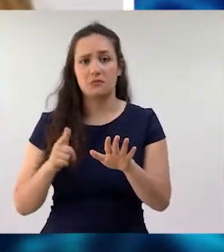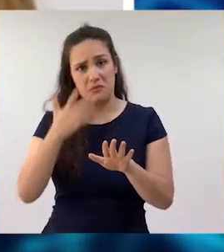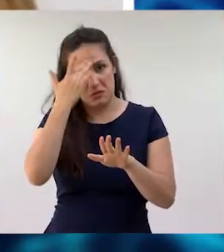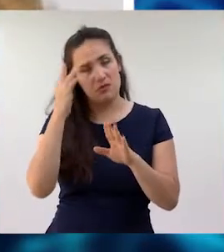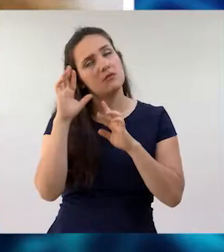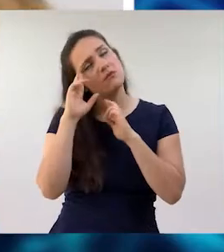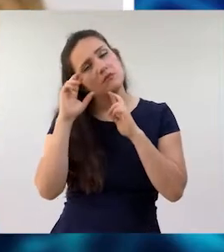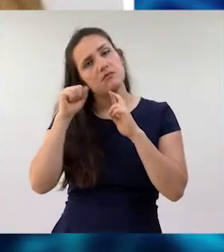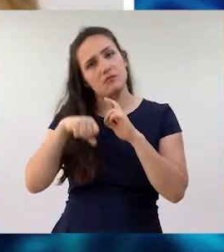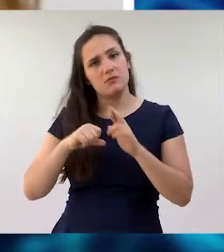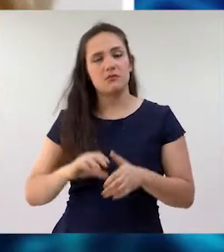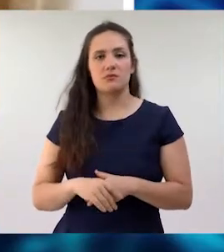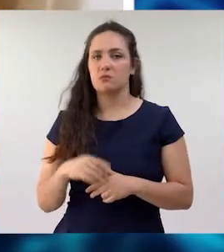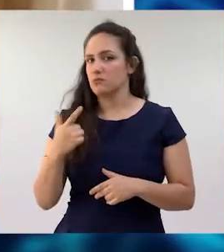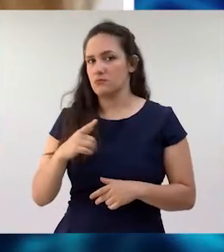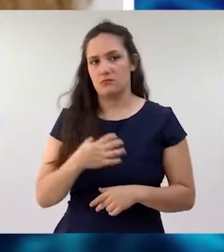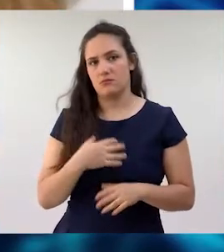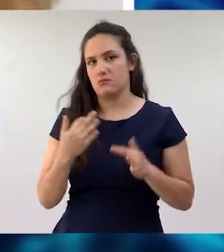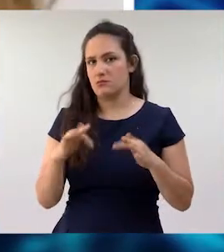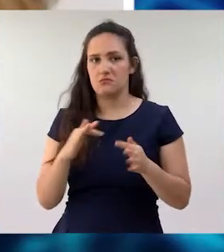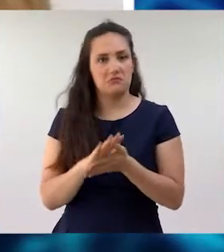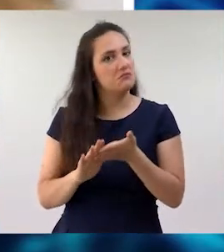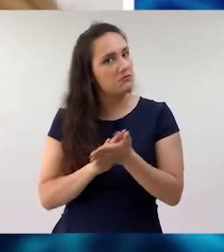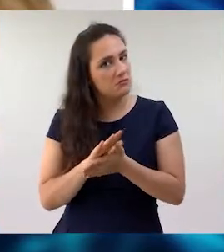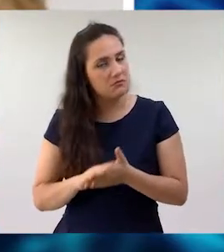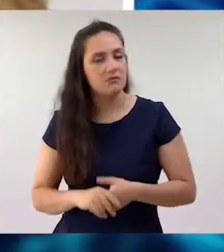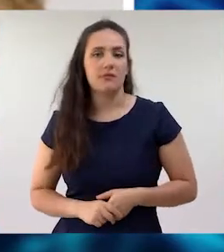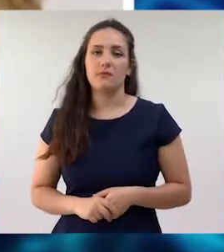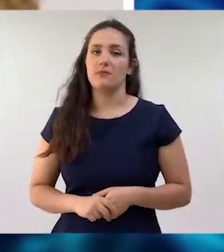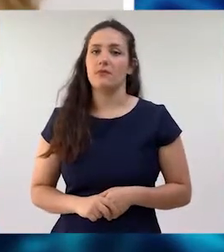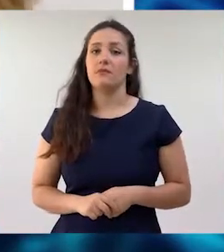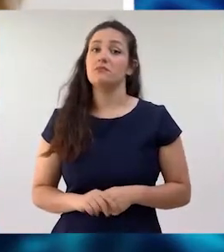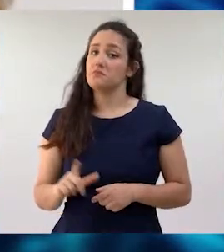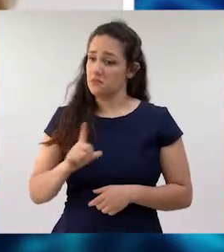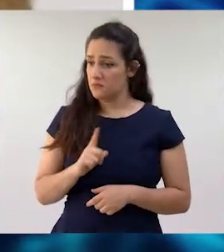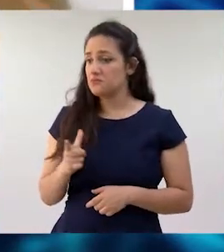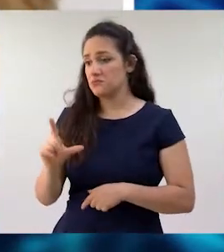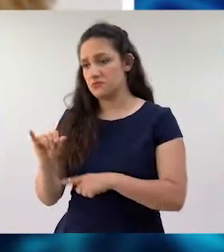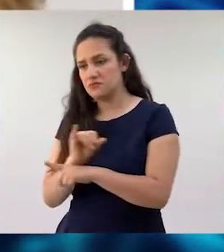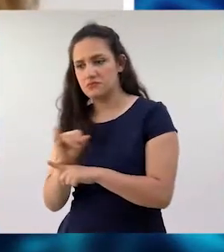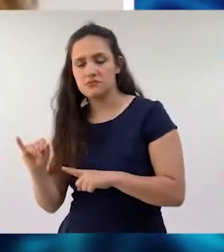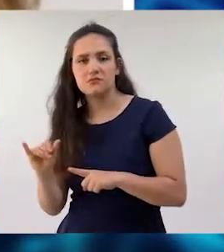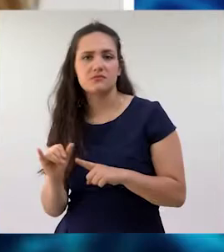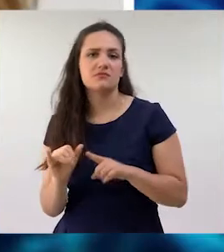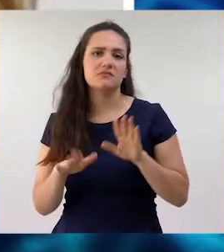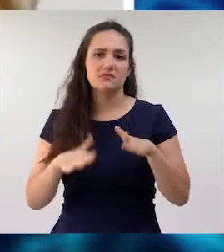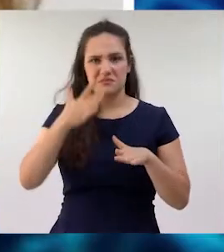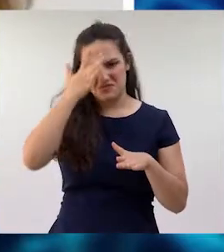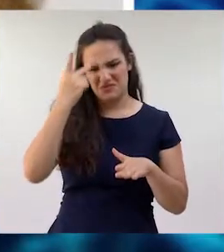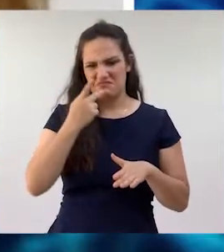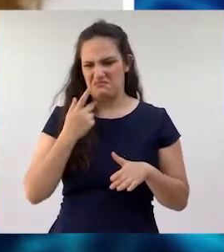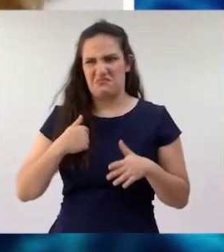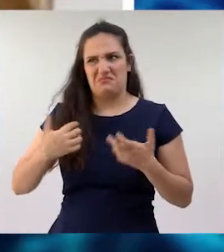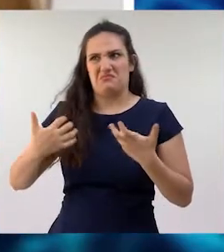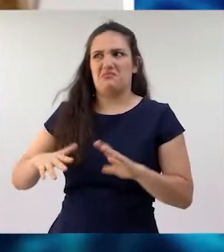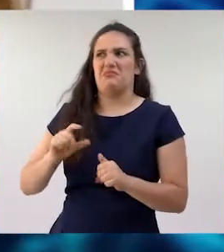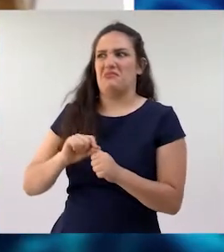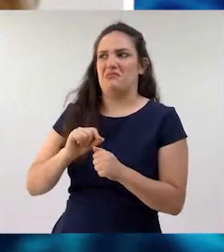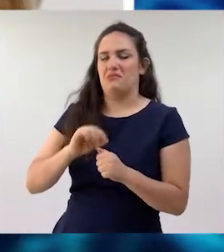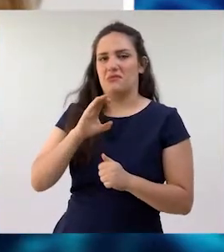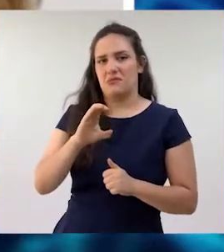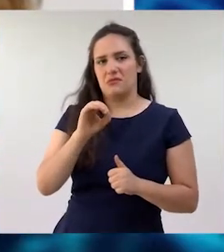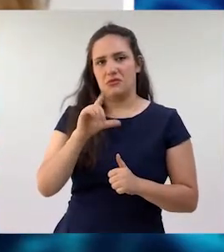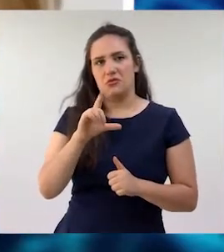paciente faz dormindo. Então, não é para ele sentir dor. Surgindo esses métodos, muita gente vem me perguntando, não, doutor, eu não quero mais